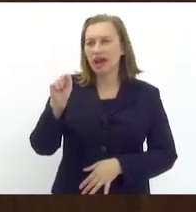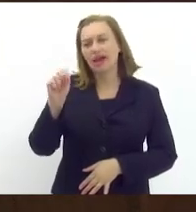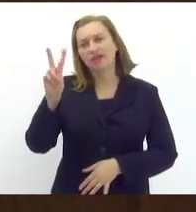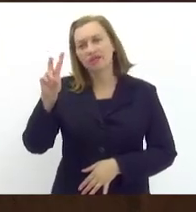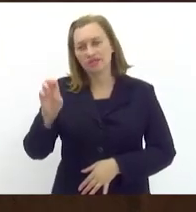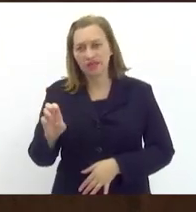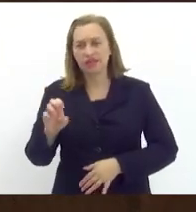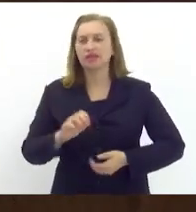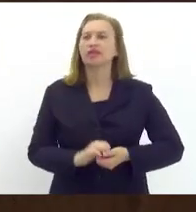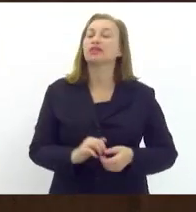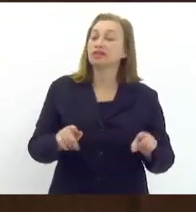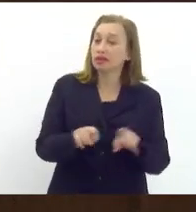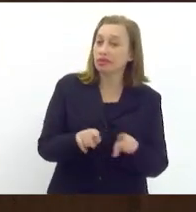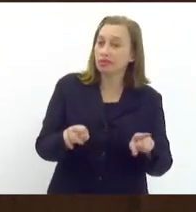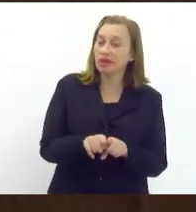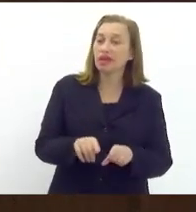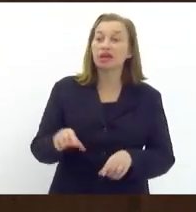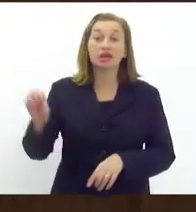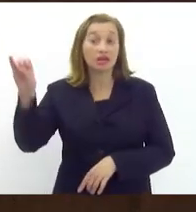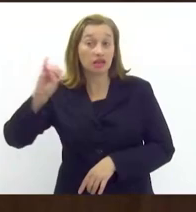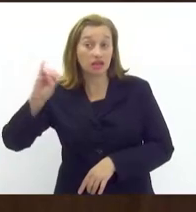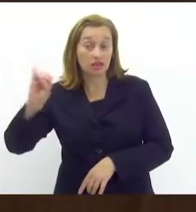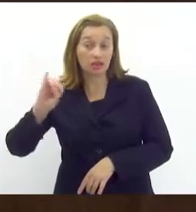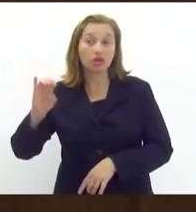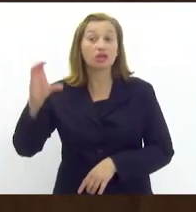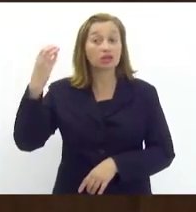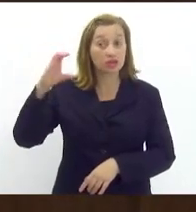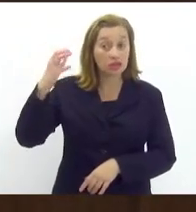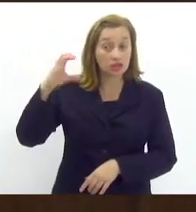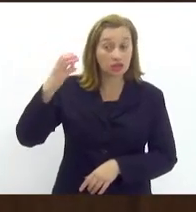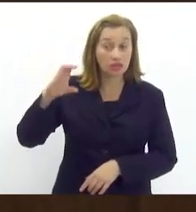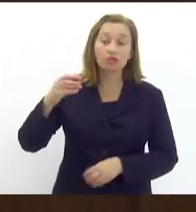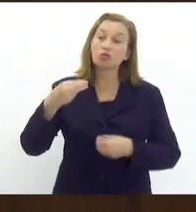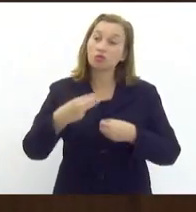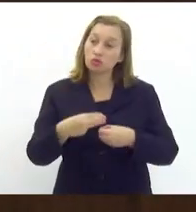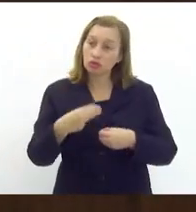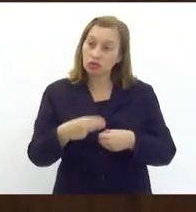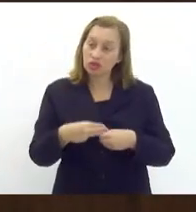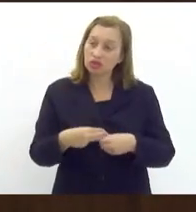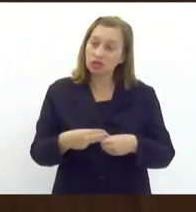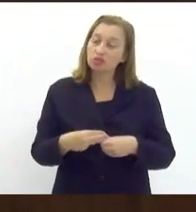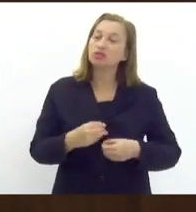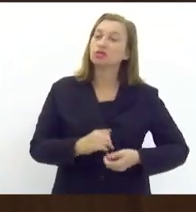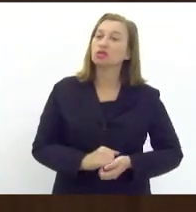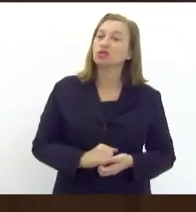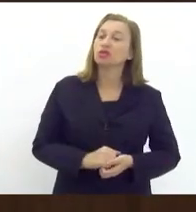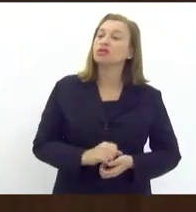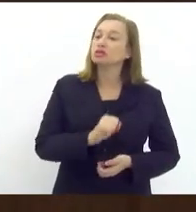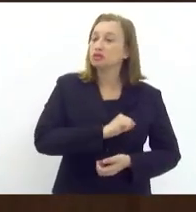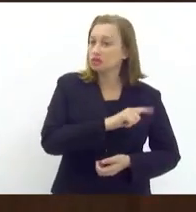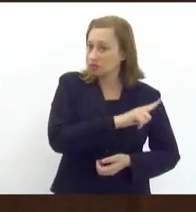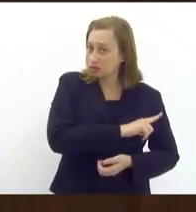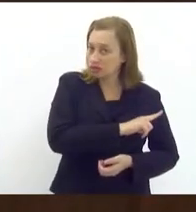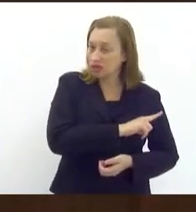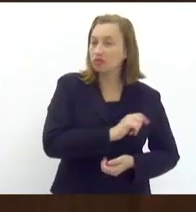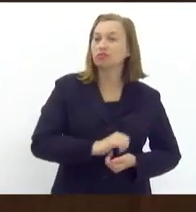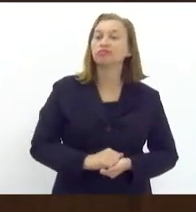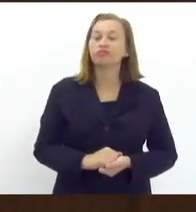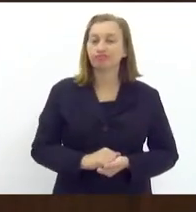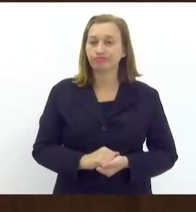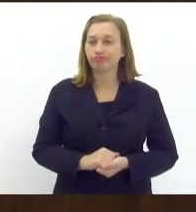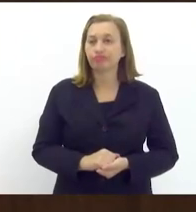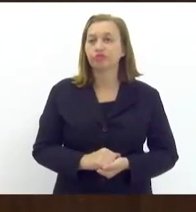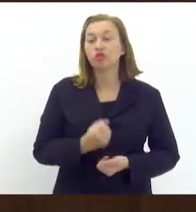São Gonçalo Itaboraí além de Niterói que são municípios sobretudo município de São Gonçalo onde há